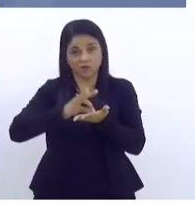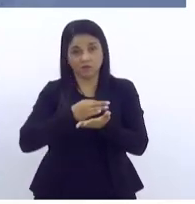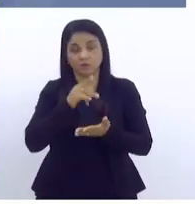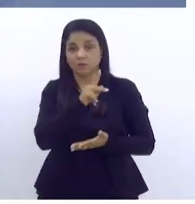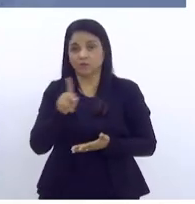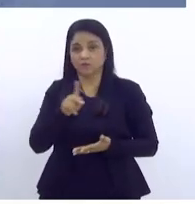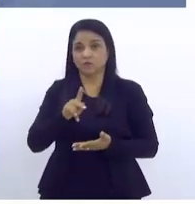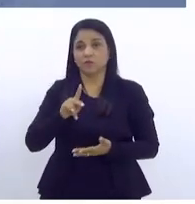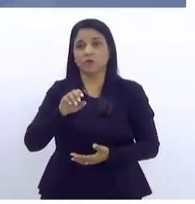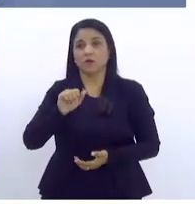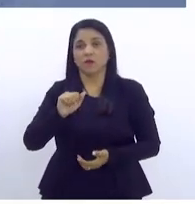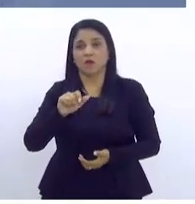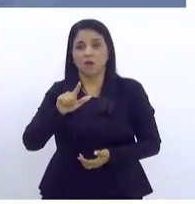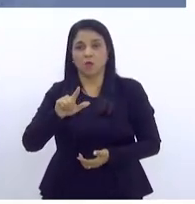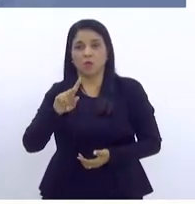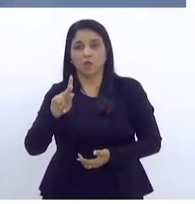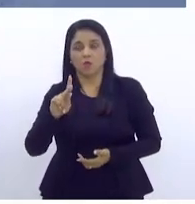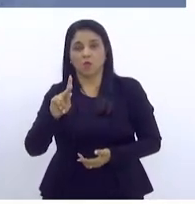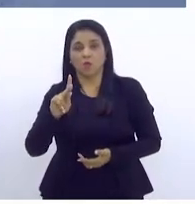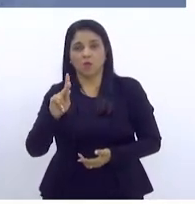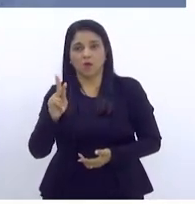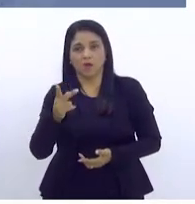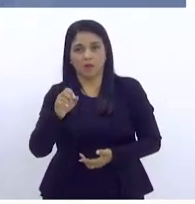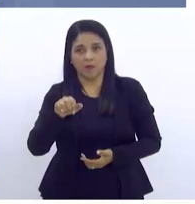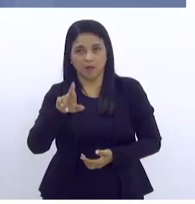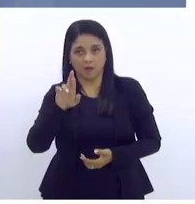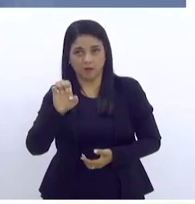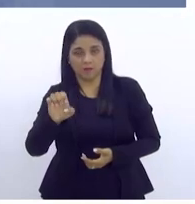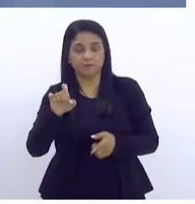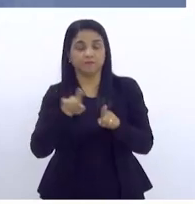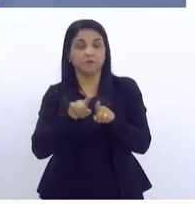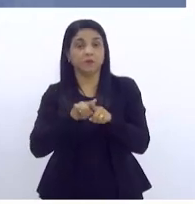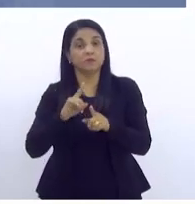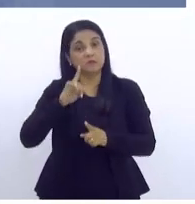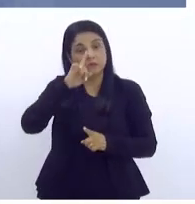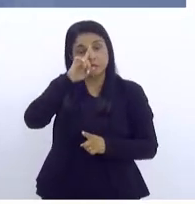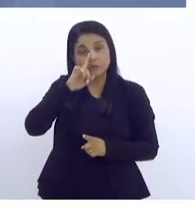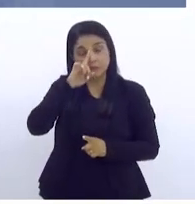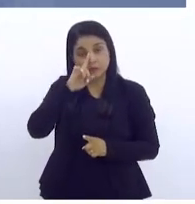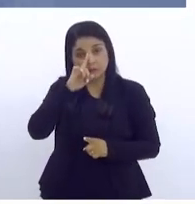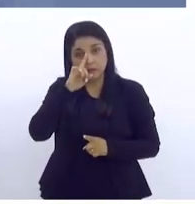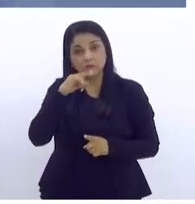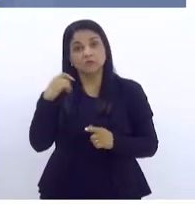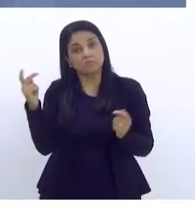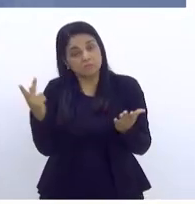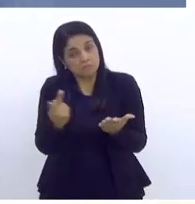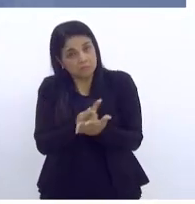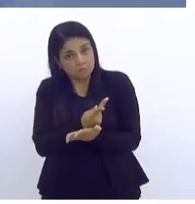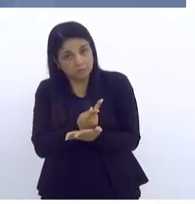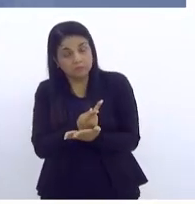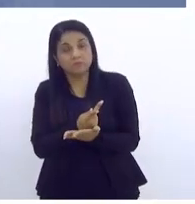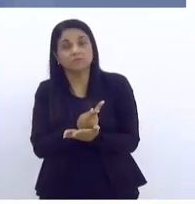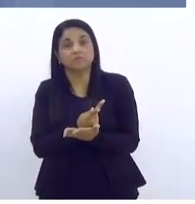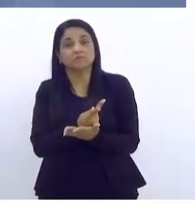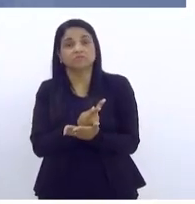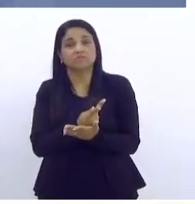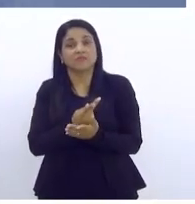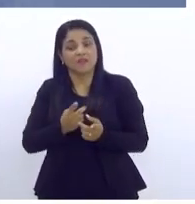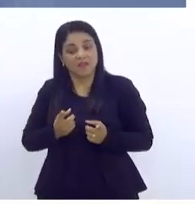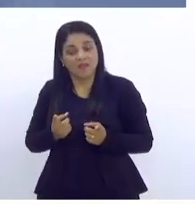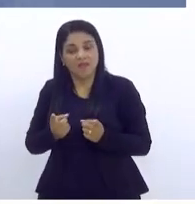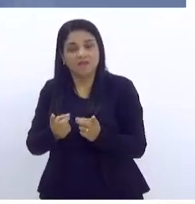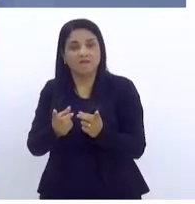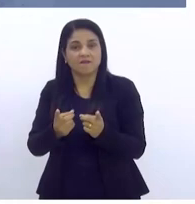heller que foi relator da Ono que também é membro do ondas né Eh dos riscos que pode incorrer eh a prestação privada do